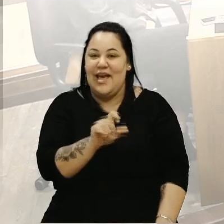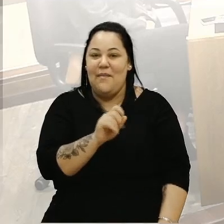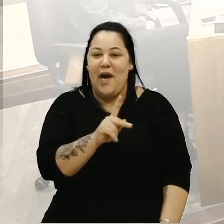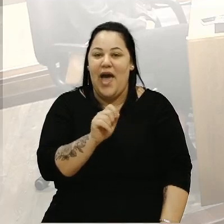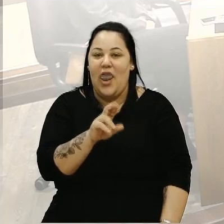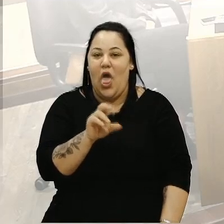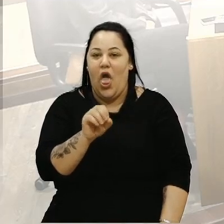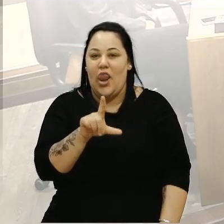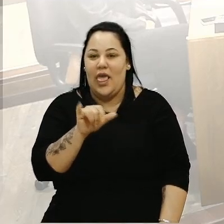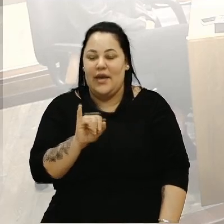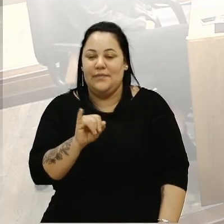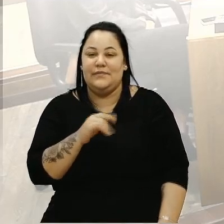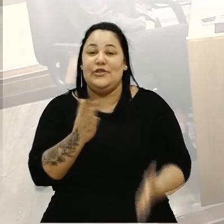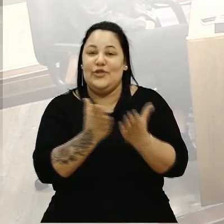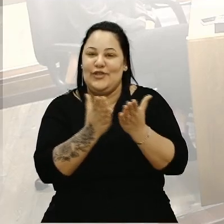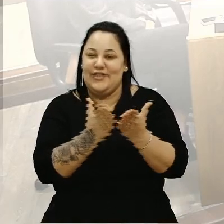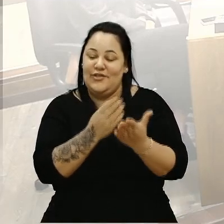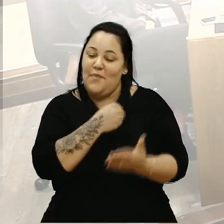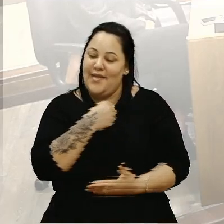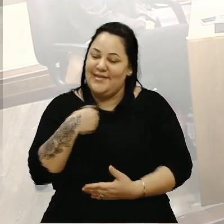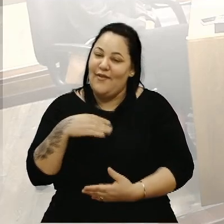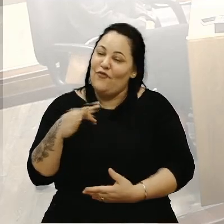medicina, nosso futuro médico.